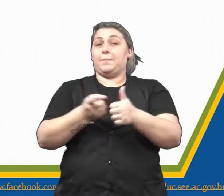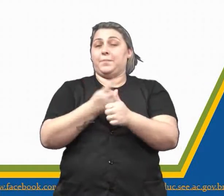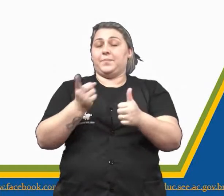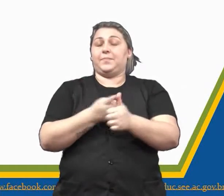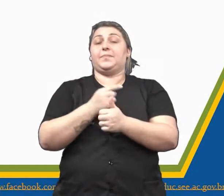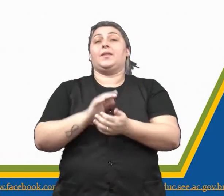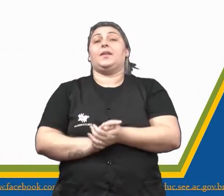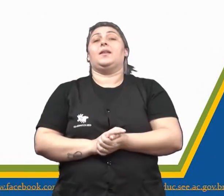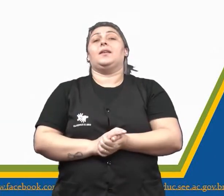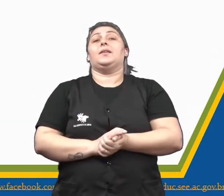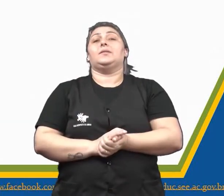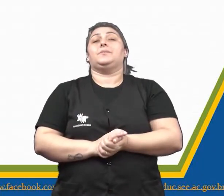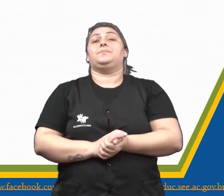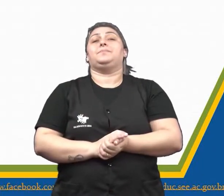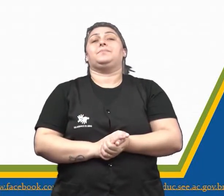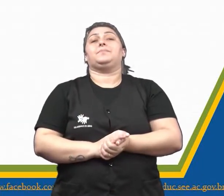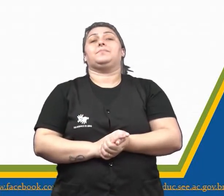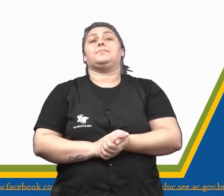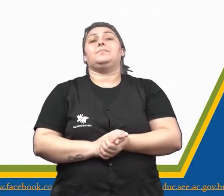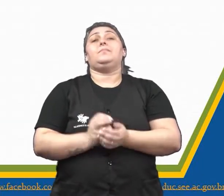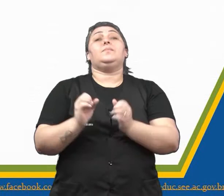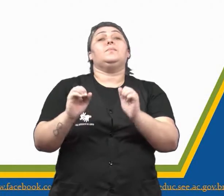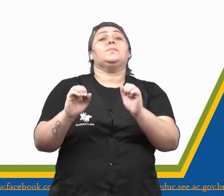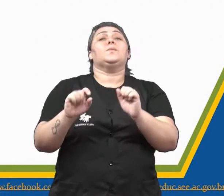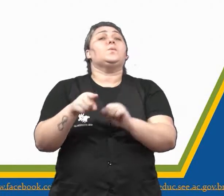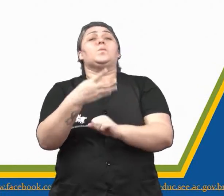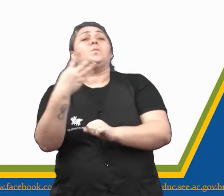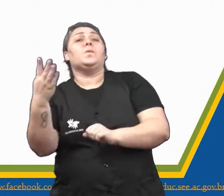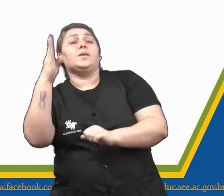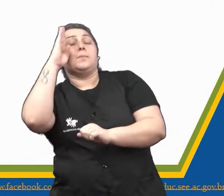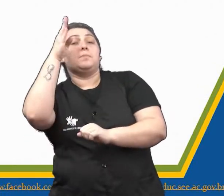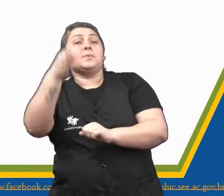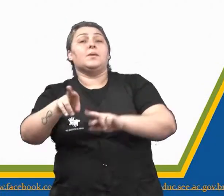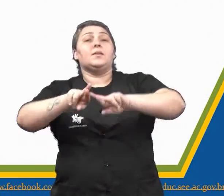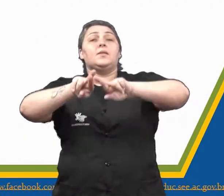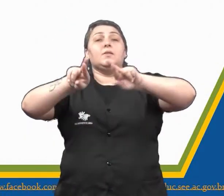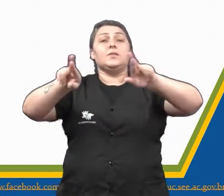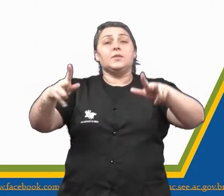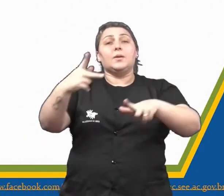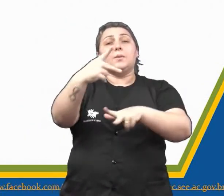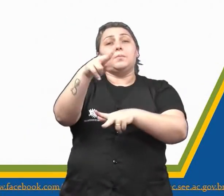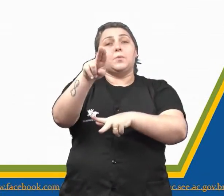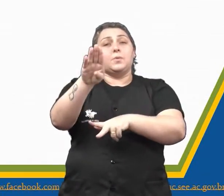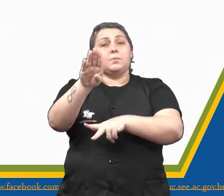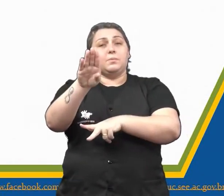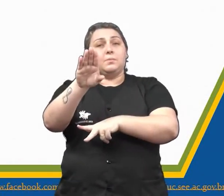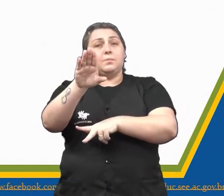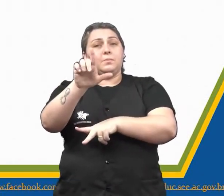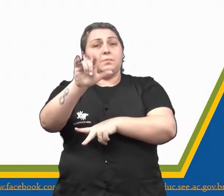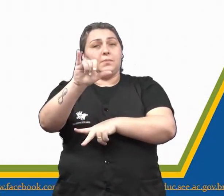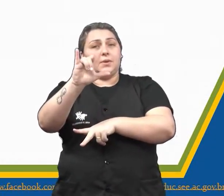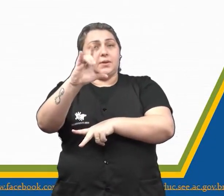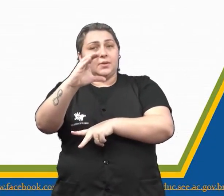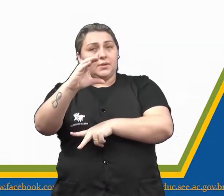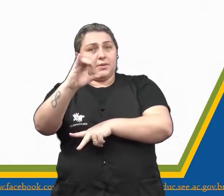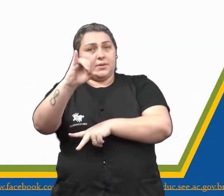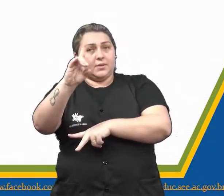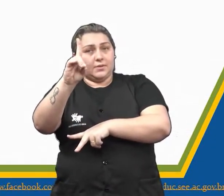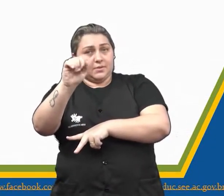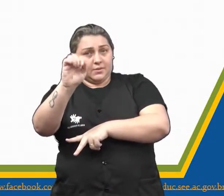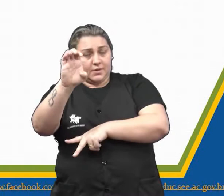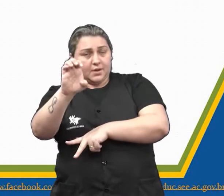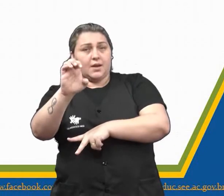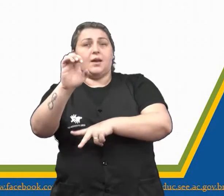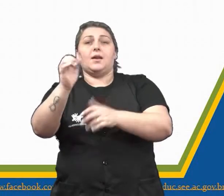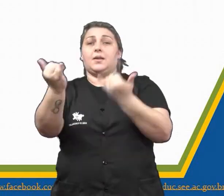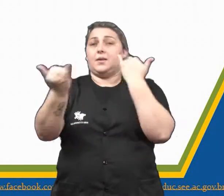questão. Então a primeira questão diz: quais as principais diferenças entre publicidade e propaganda? Nós